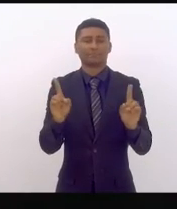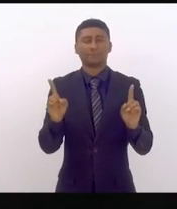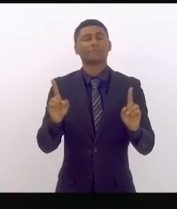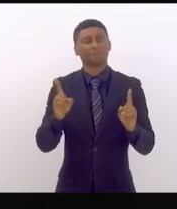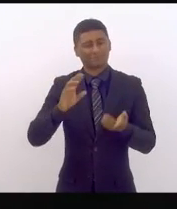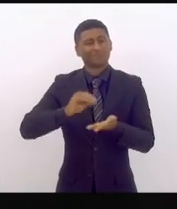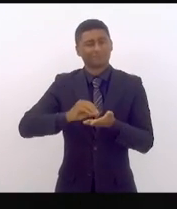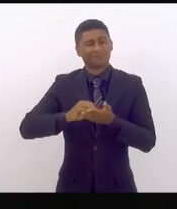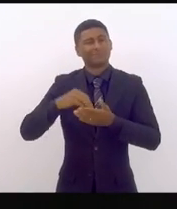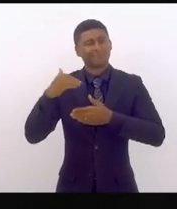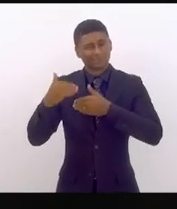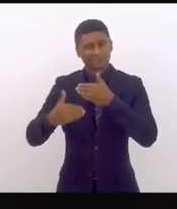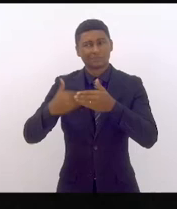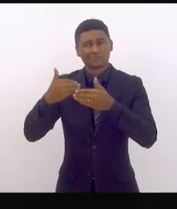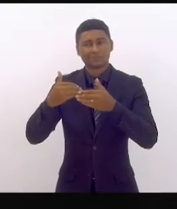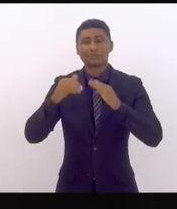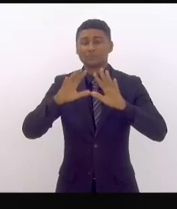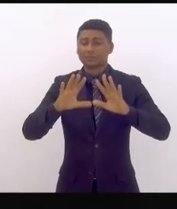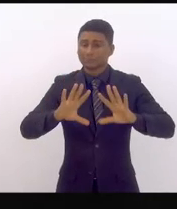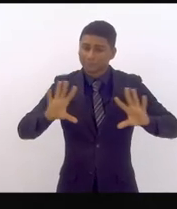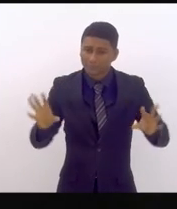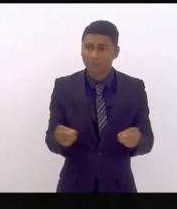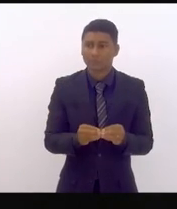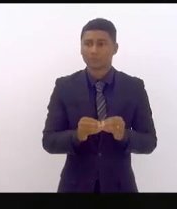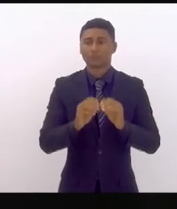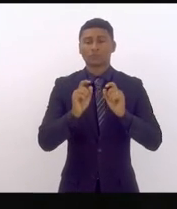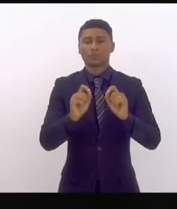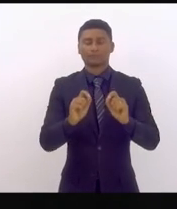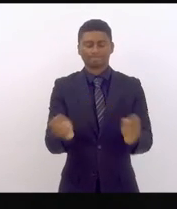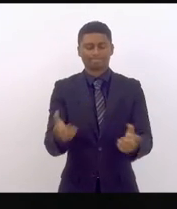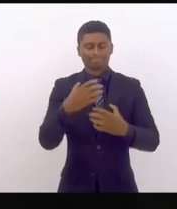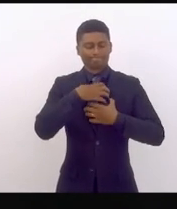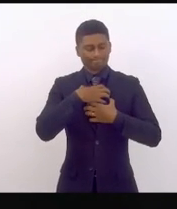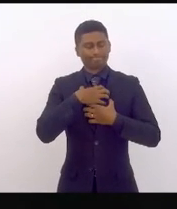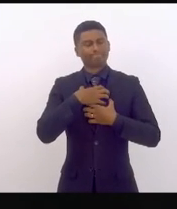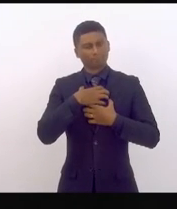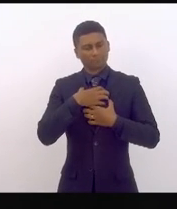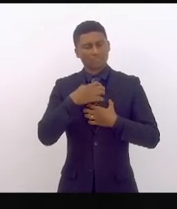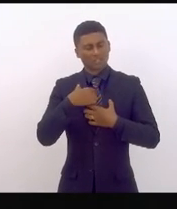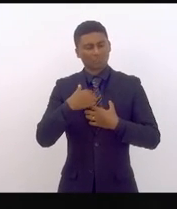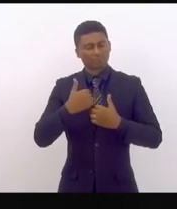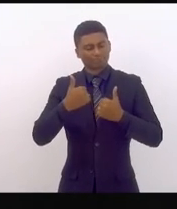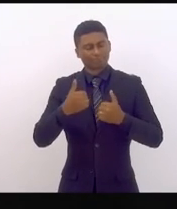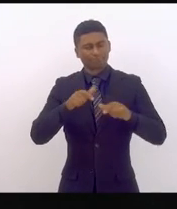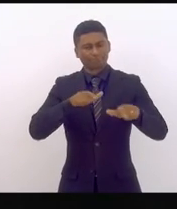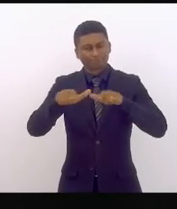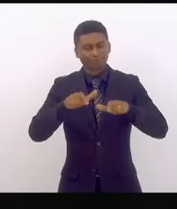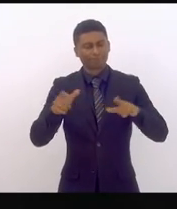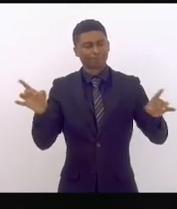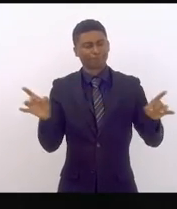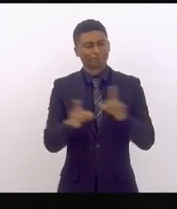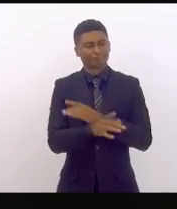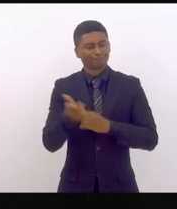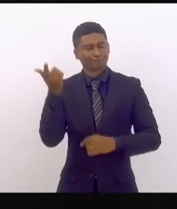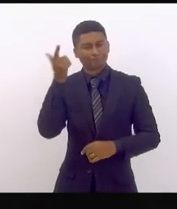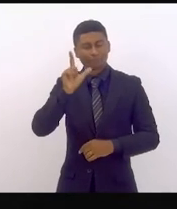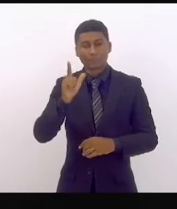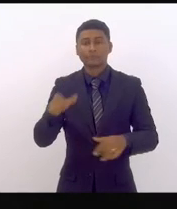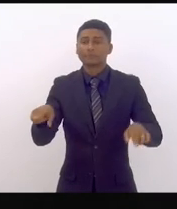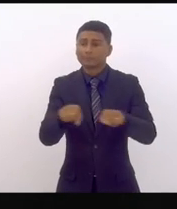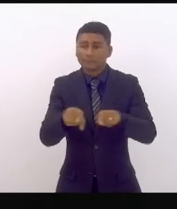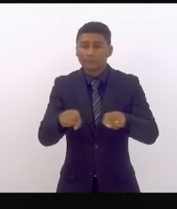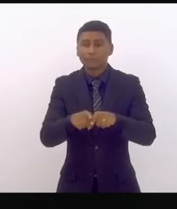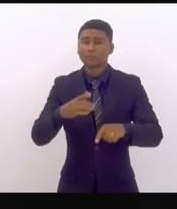mas termina a minha fala aqui com sensação de dever cumprido e assim eu ando Presidente tia Ju